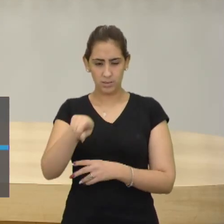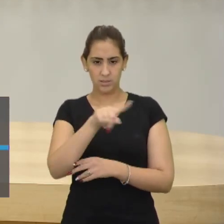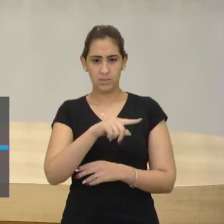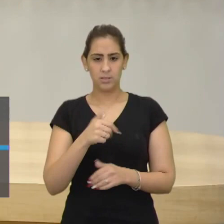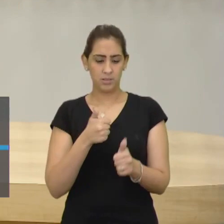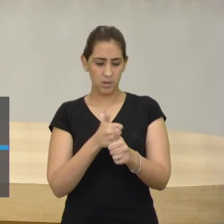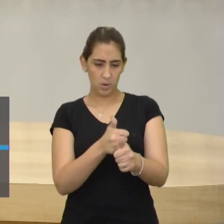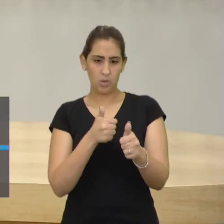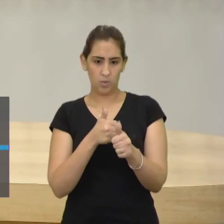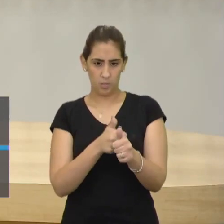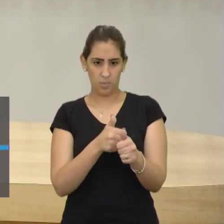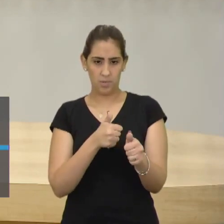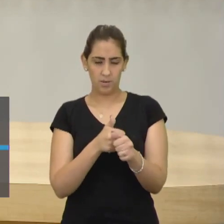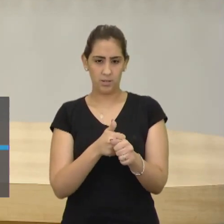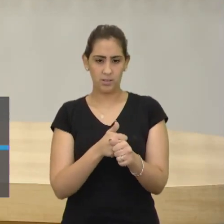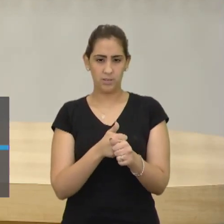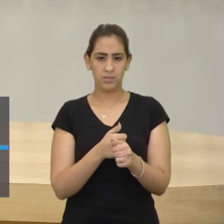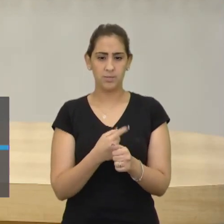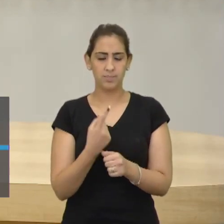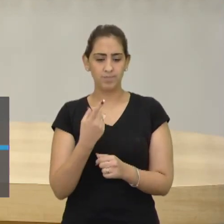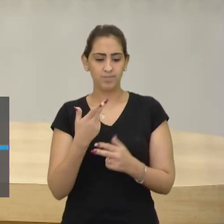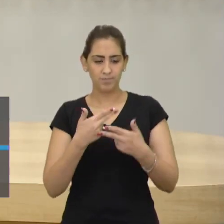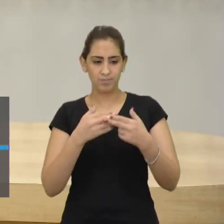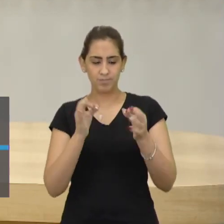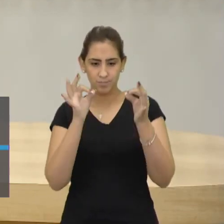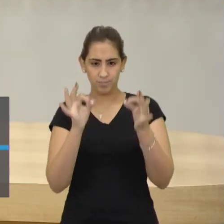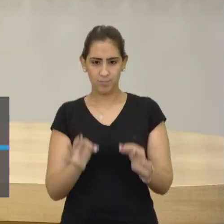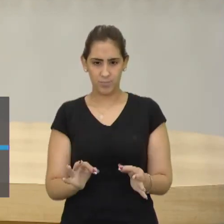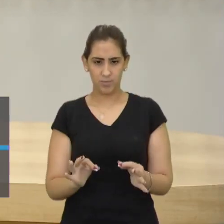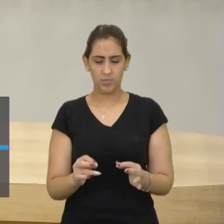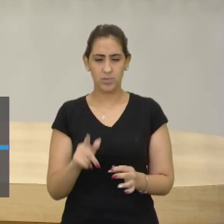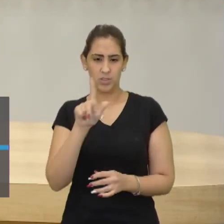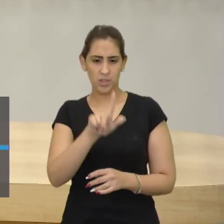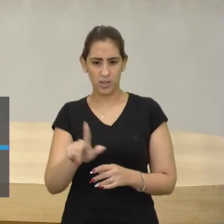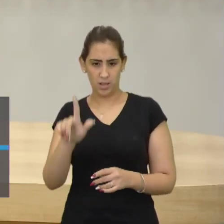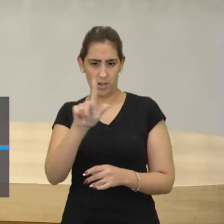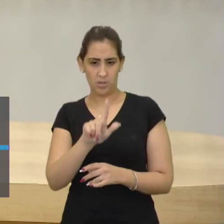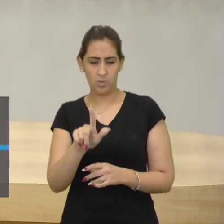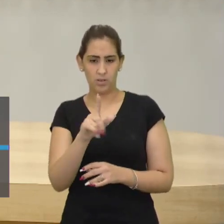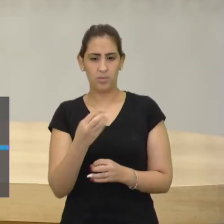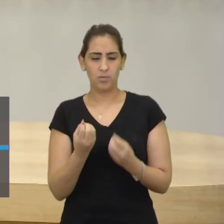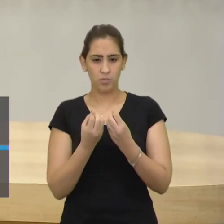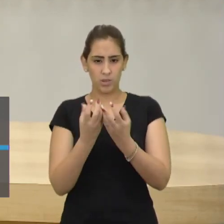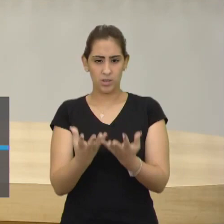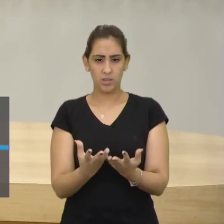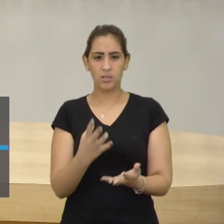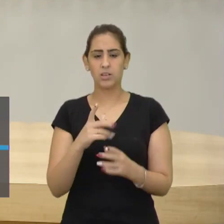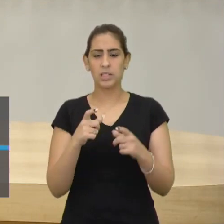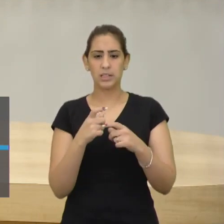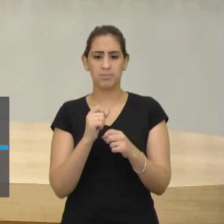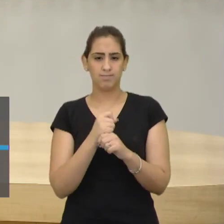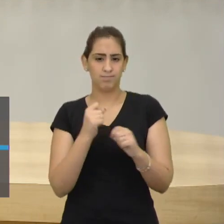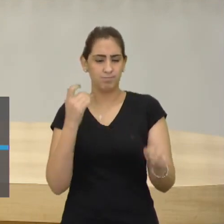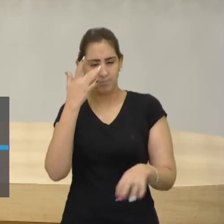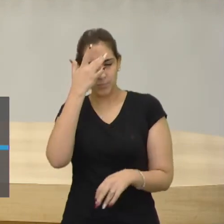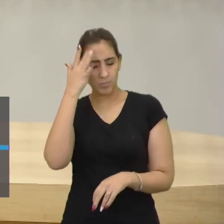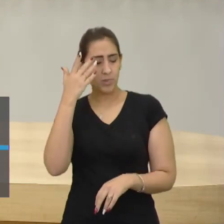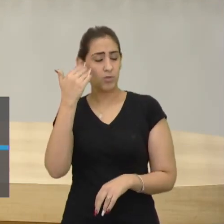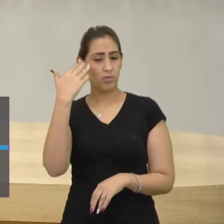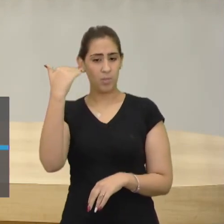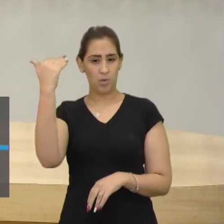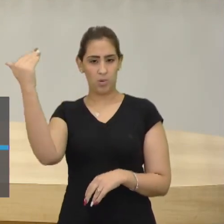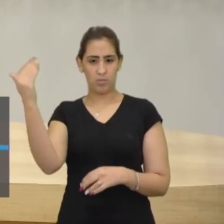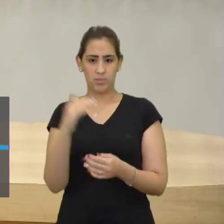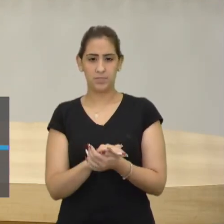gente acompanhe algumas definições de literatura que foram dadas por grandes literatos, tá certo?